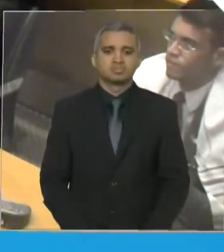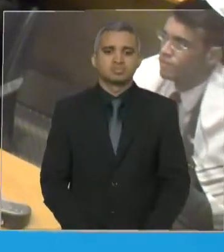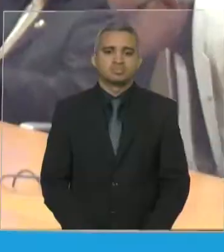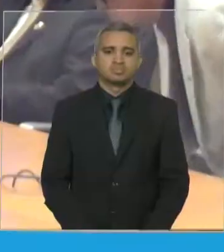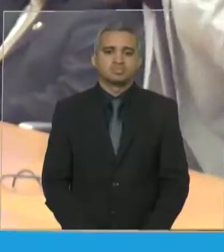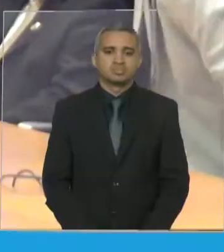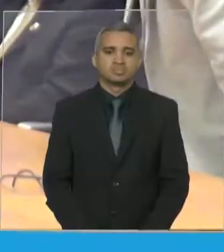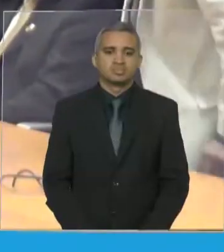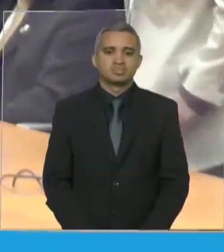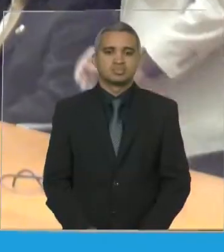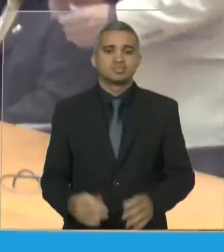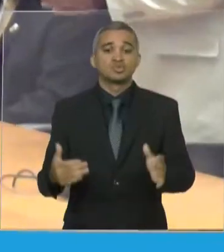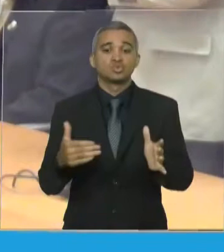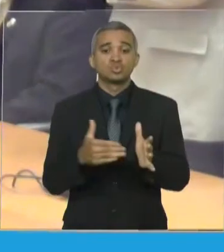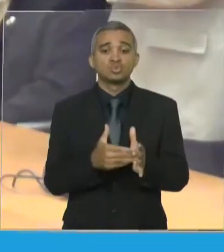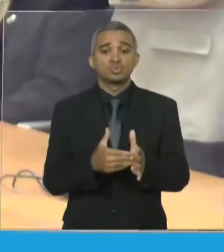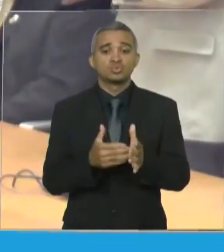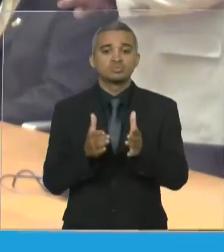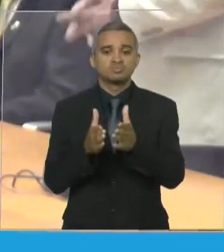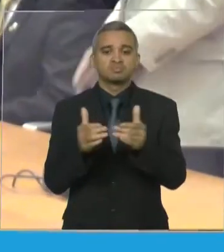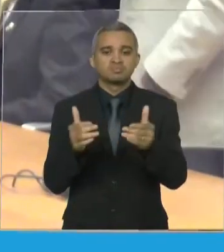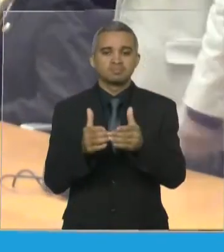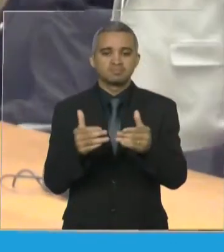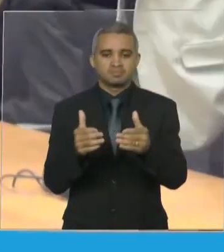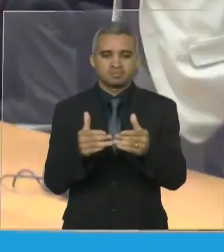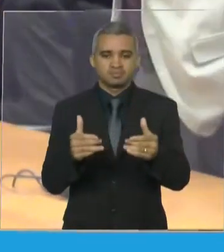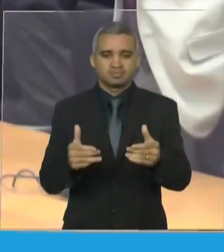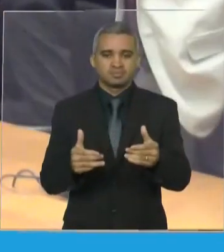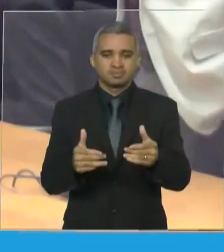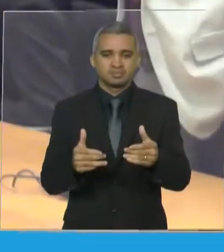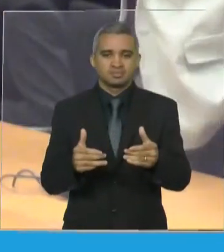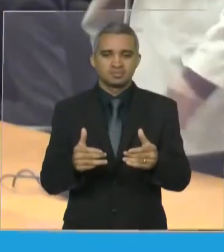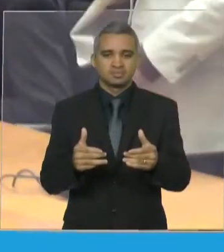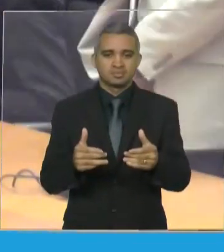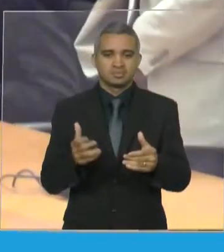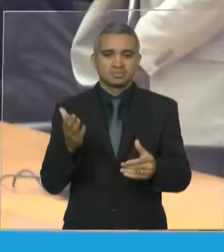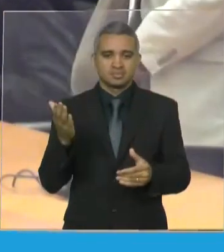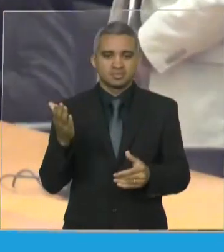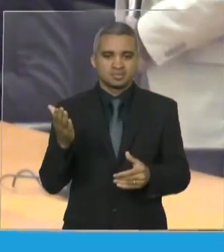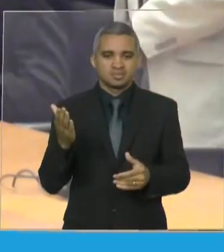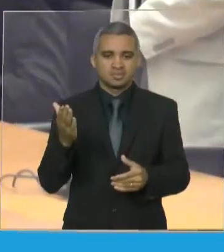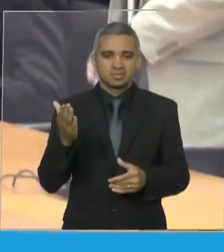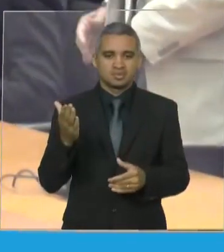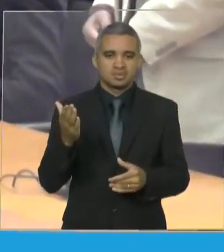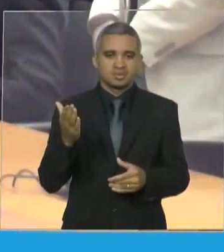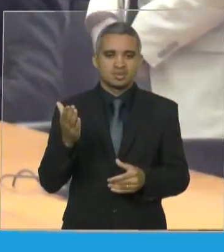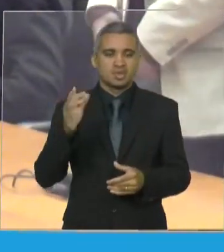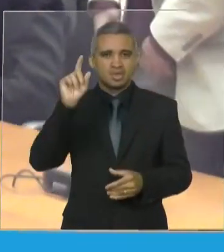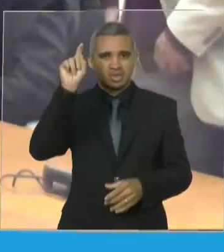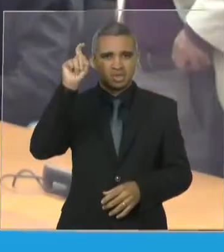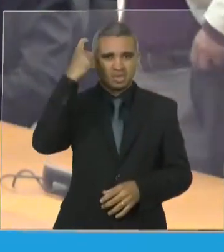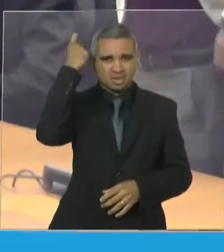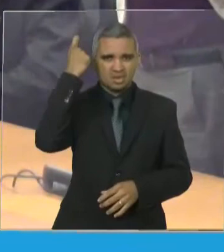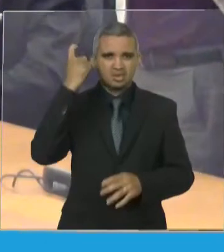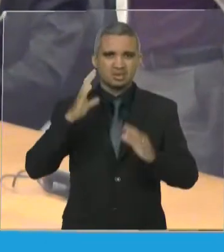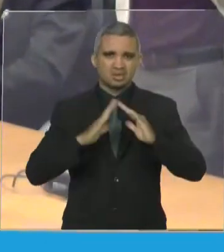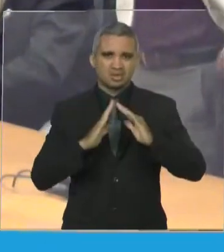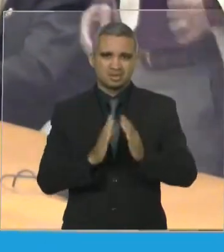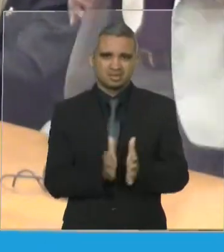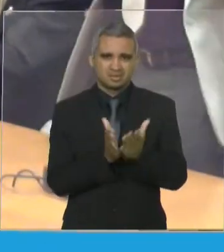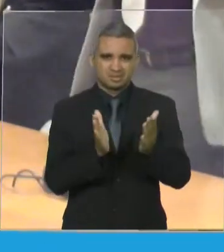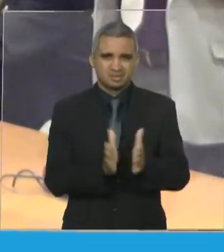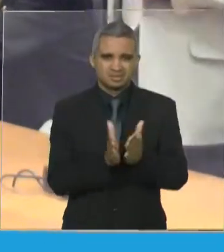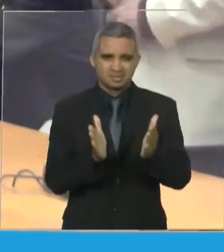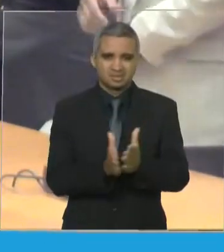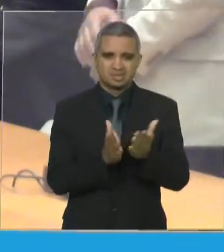E como último ato, a pedido do nosso ex-garoto de periferia que vendeu ponchê na torcida do Moto, Roberto,